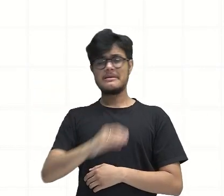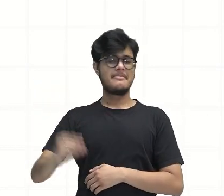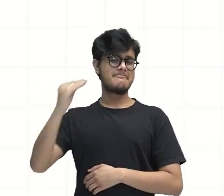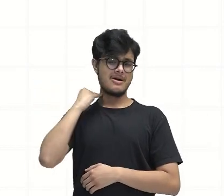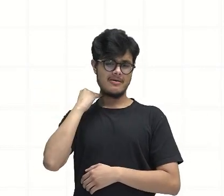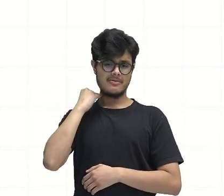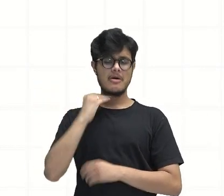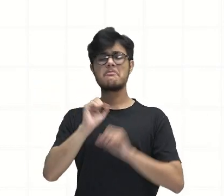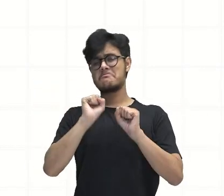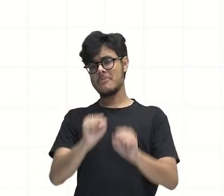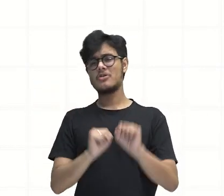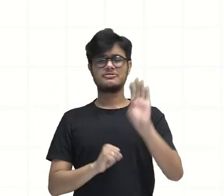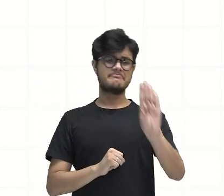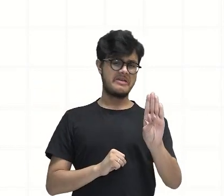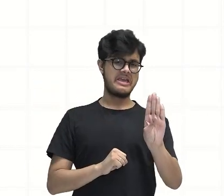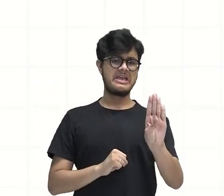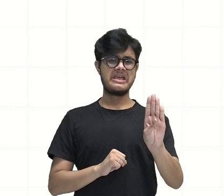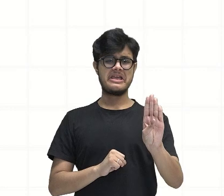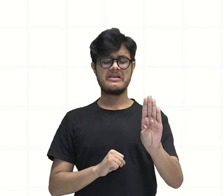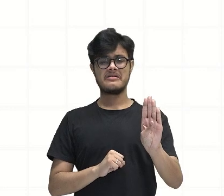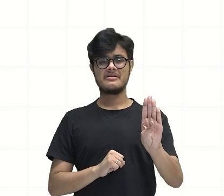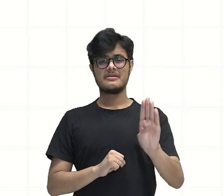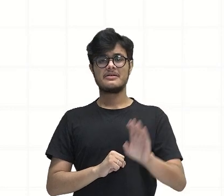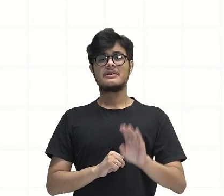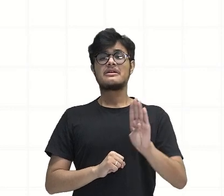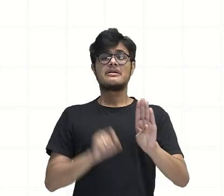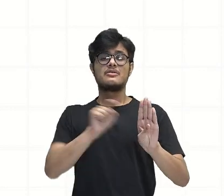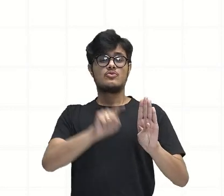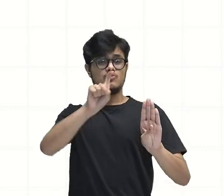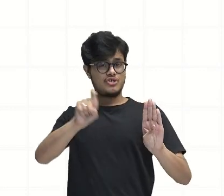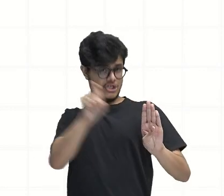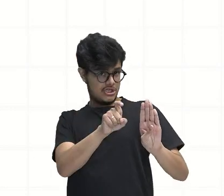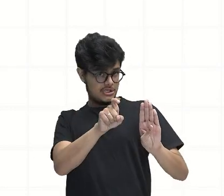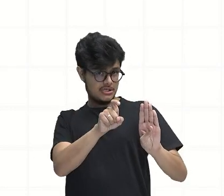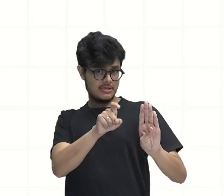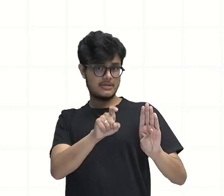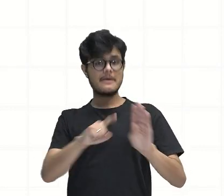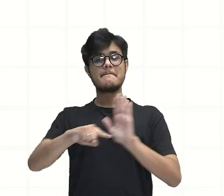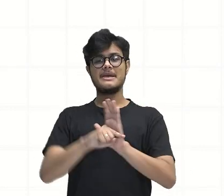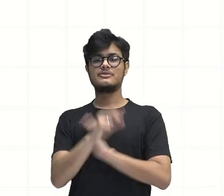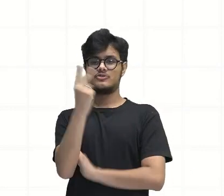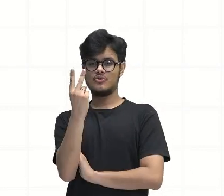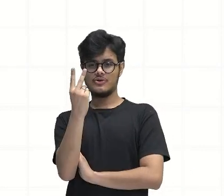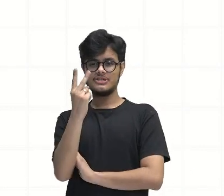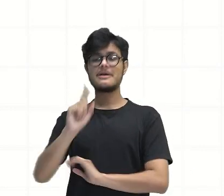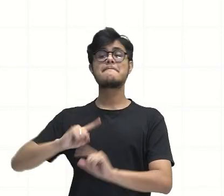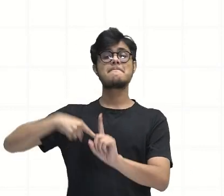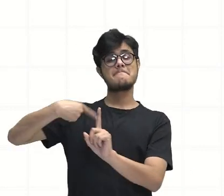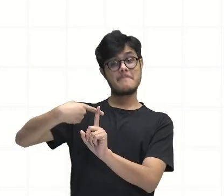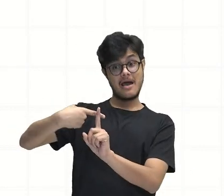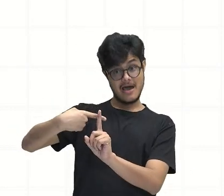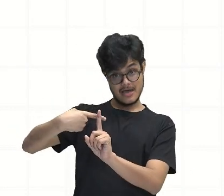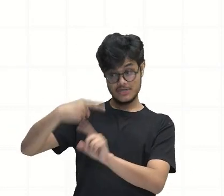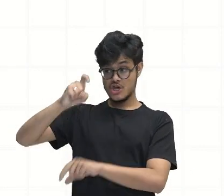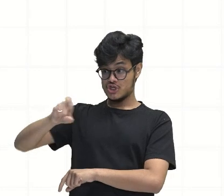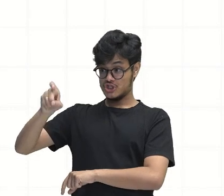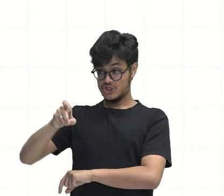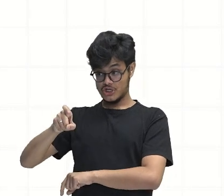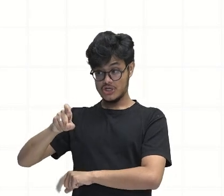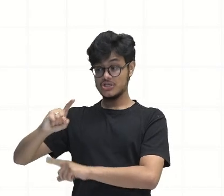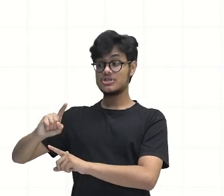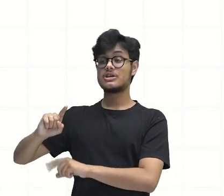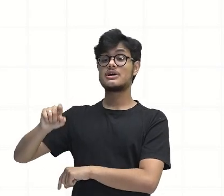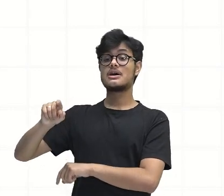escola. Então, eu vou pegar o x do banco, né, e somar com o x da escola e dividir por